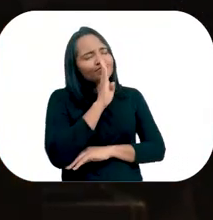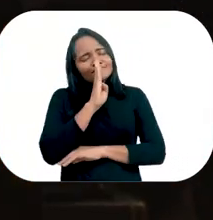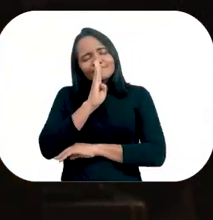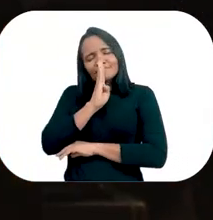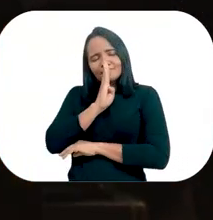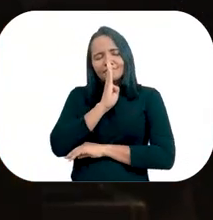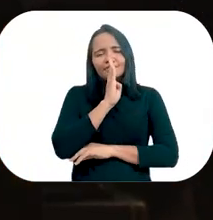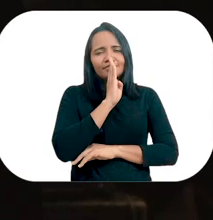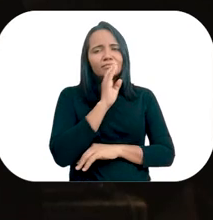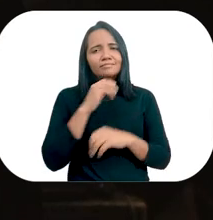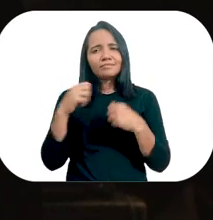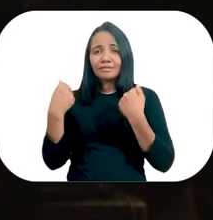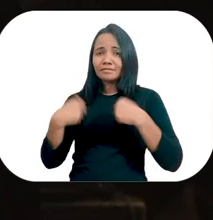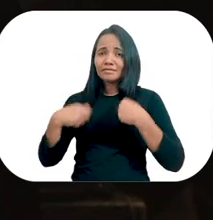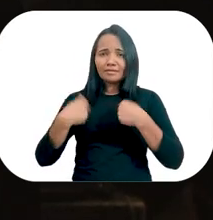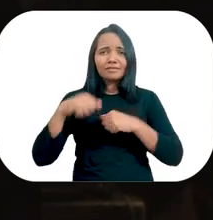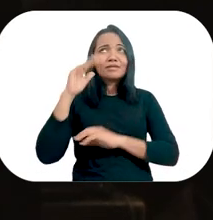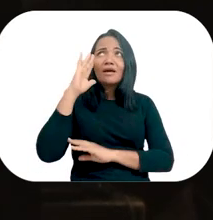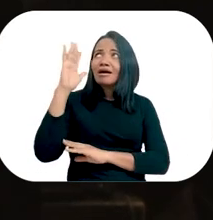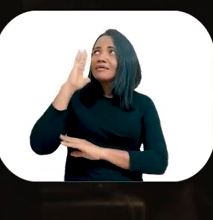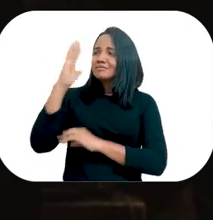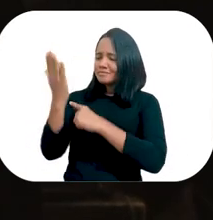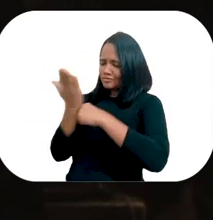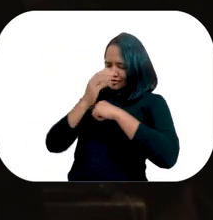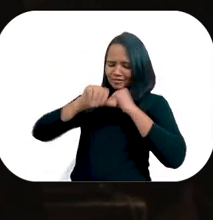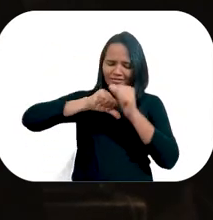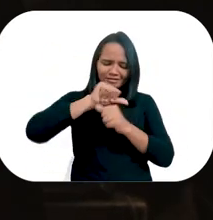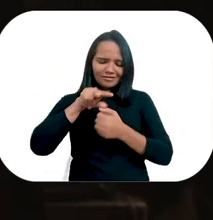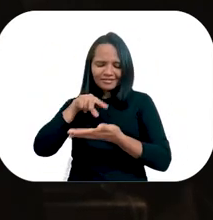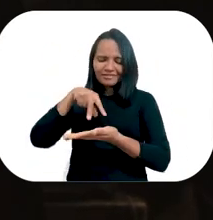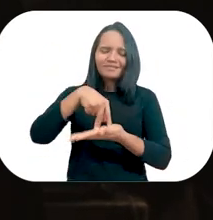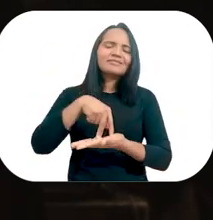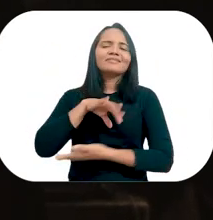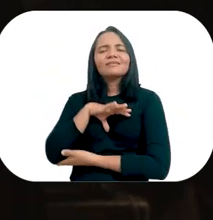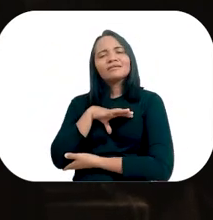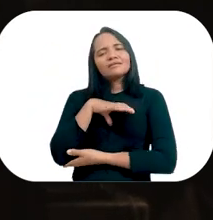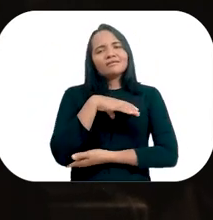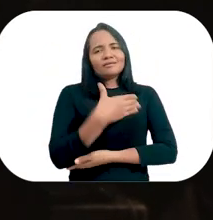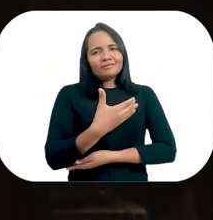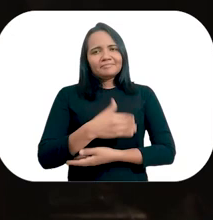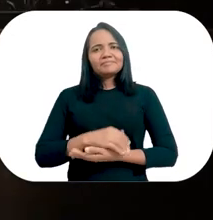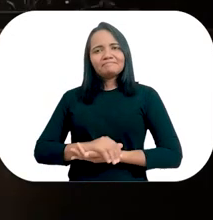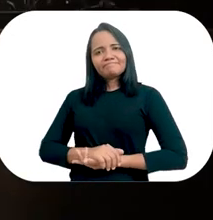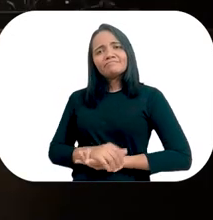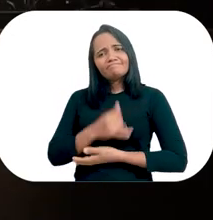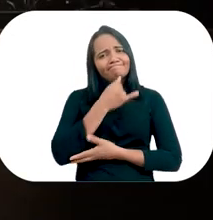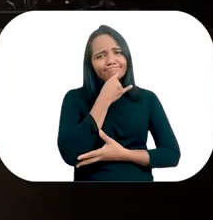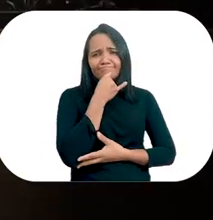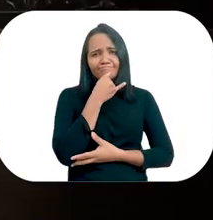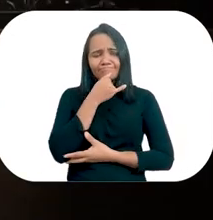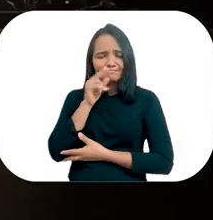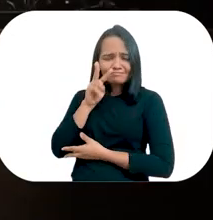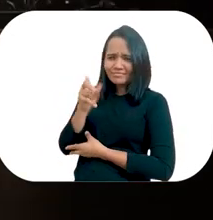remanso, precisam de um sonho que os torne refeitos. É triste ver